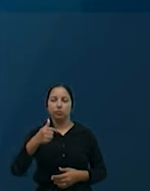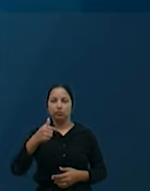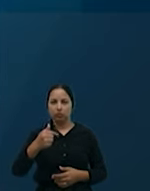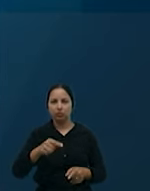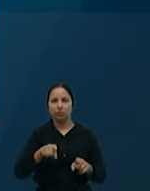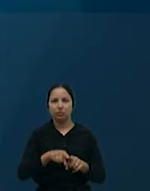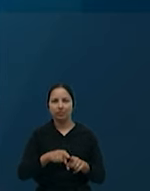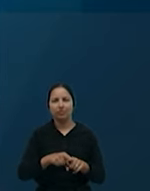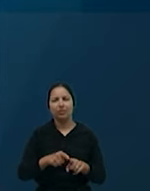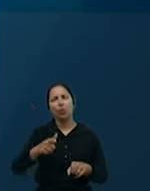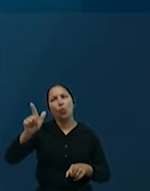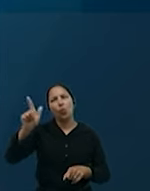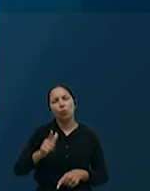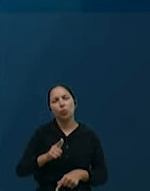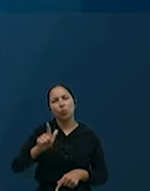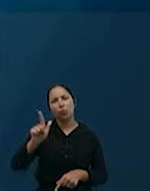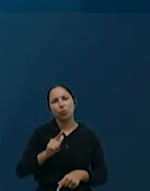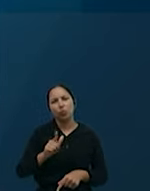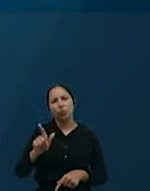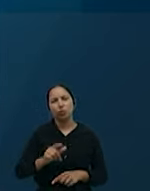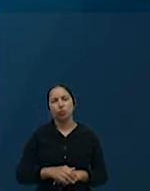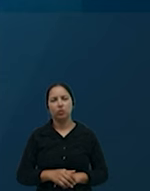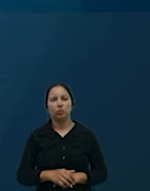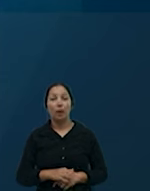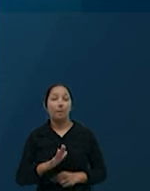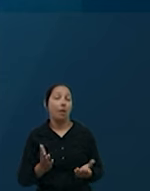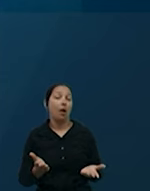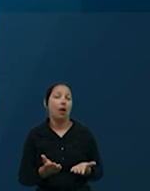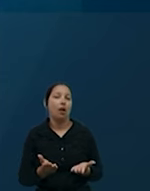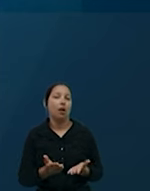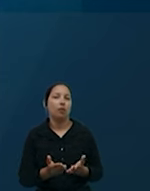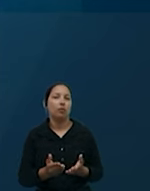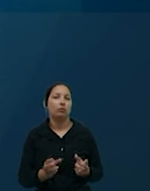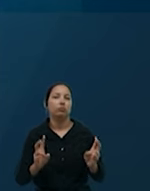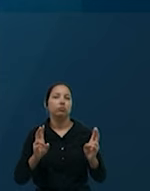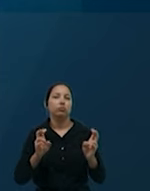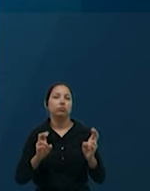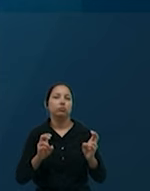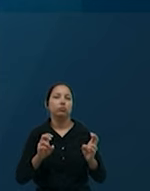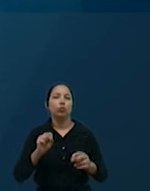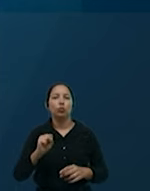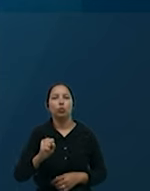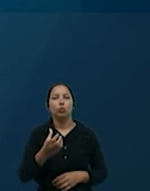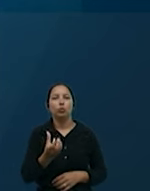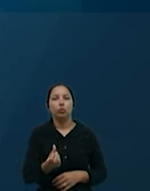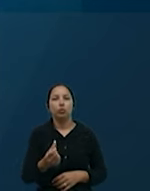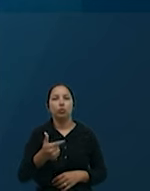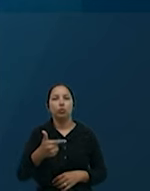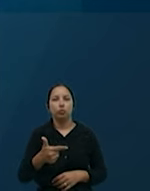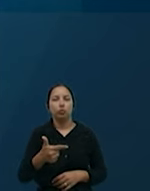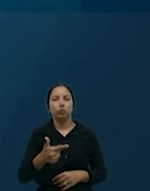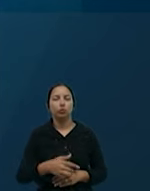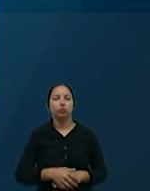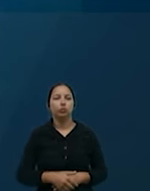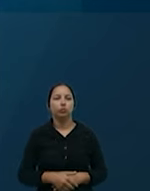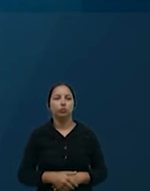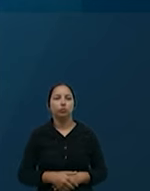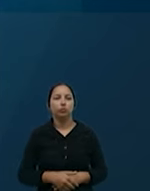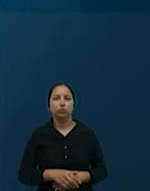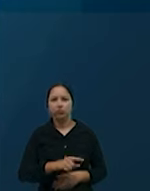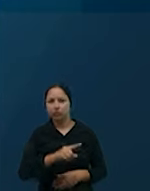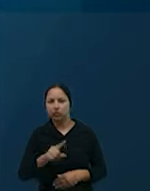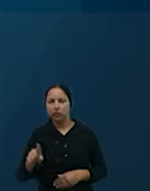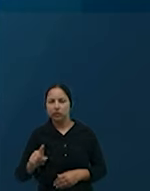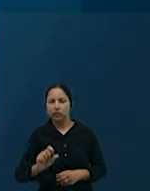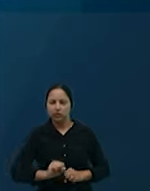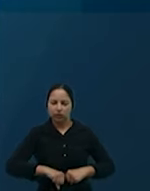outras decisões, mas agora me refiro ao tema 682. Quando vossas excelências se debruçaram a analisar